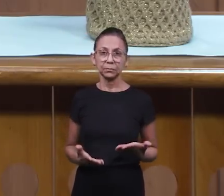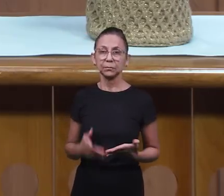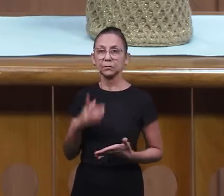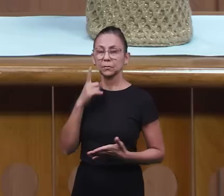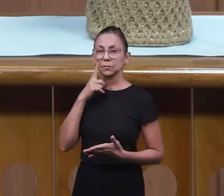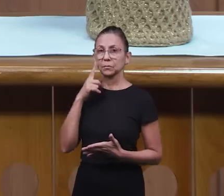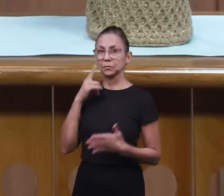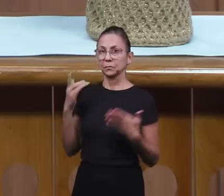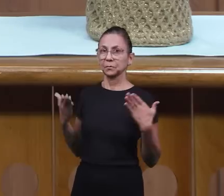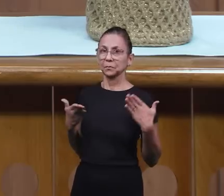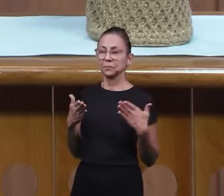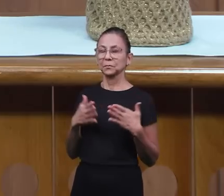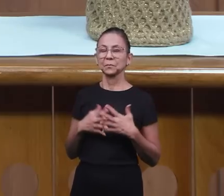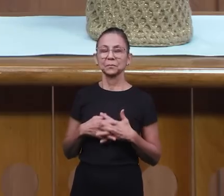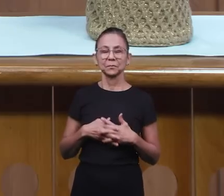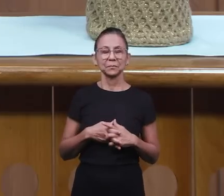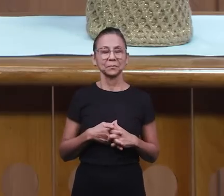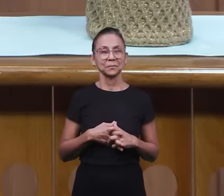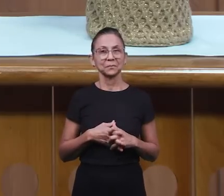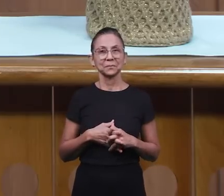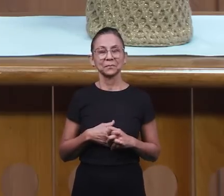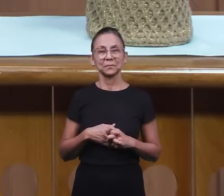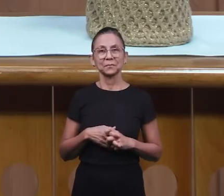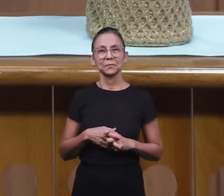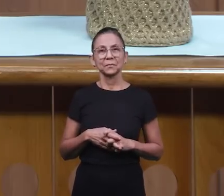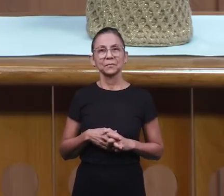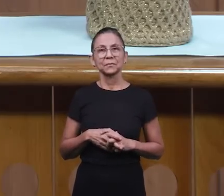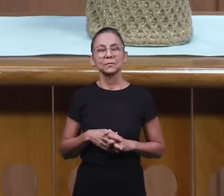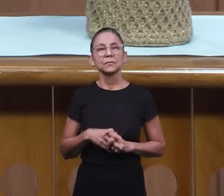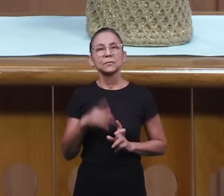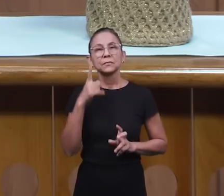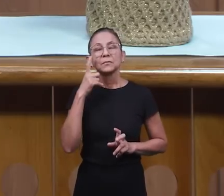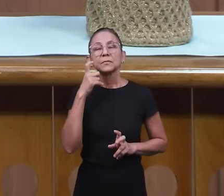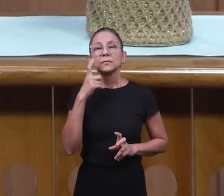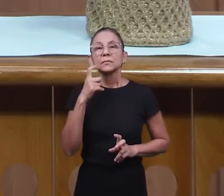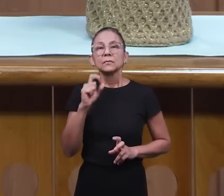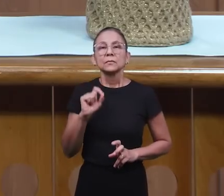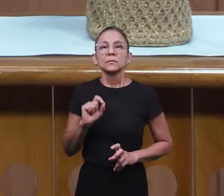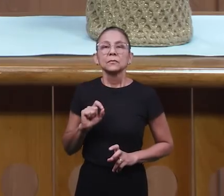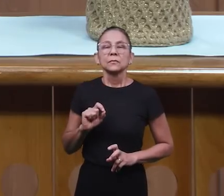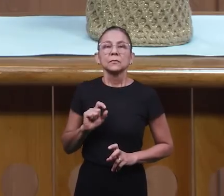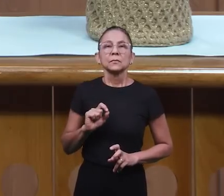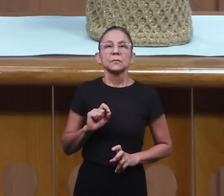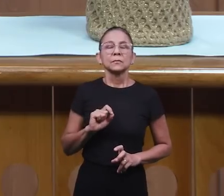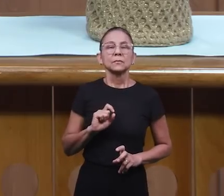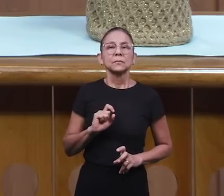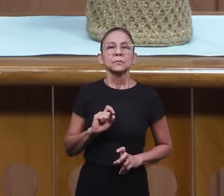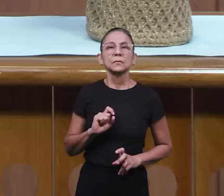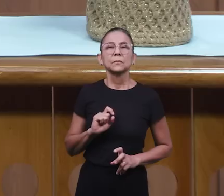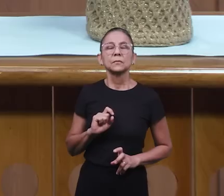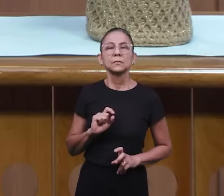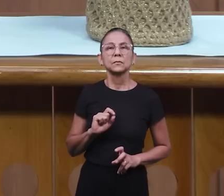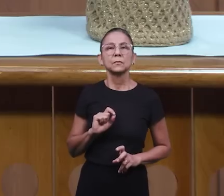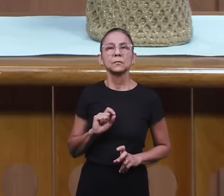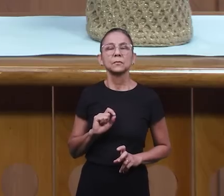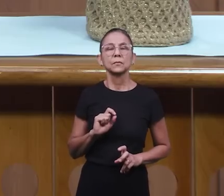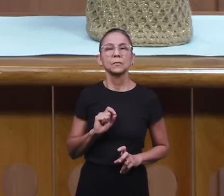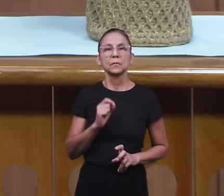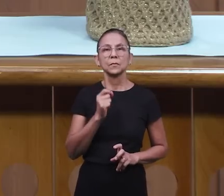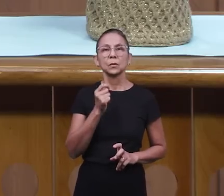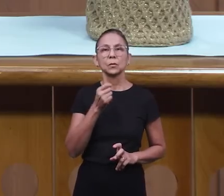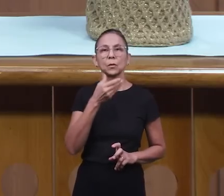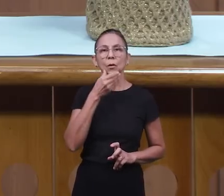homem, nós vamos ver agora, interessante nesse culto, nós vamos ver agora o que é que o